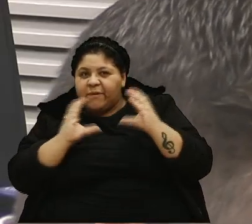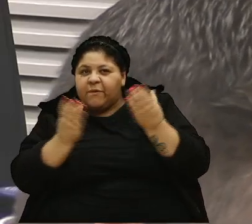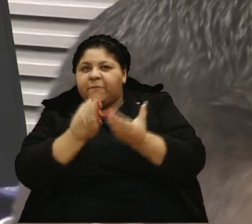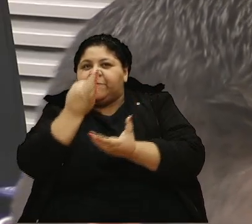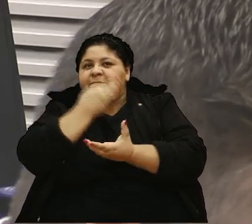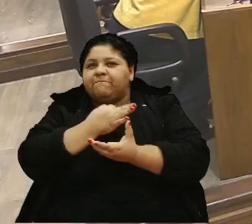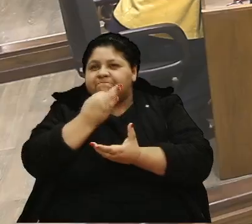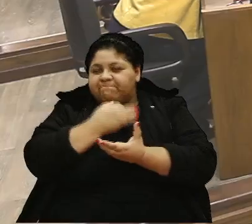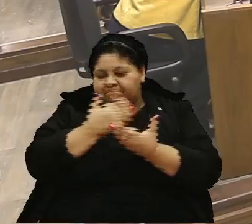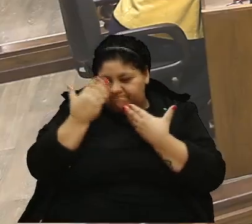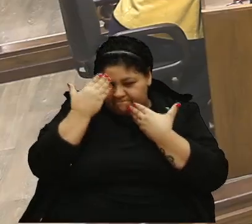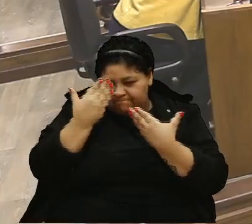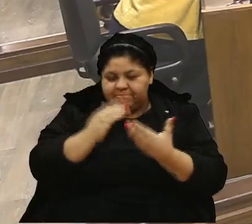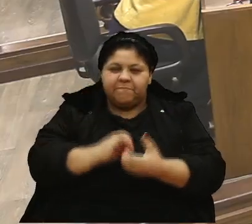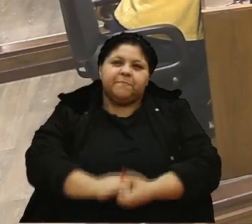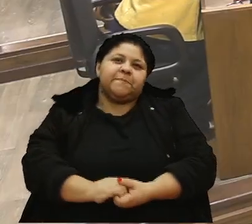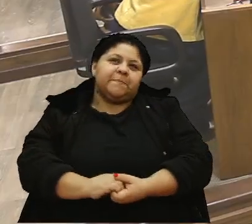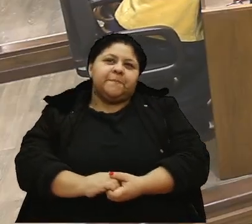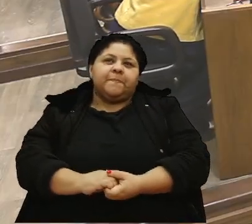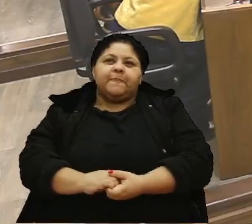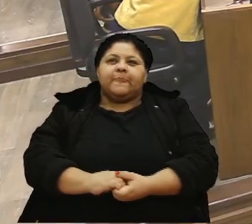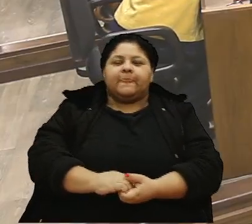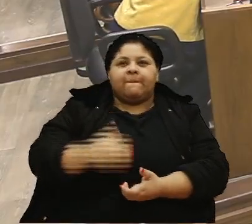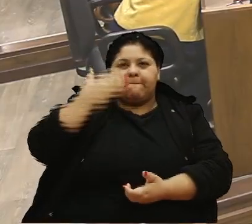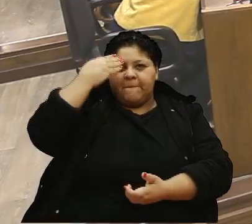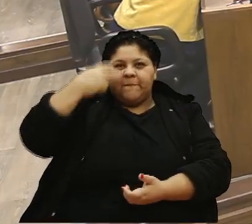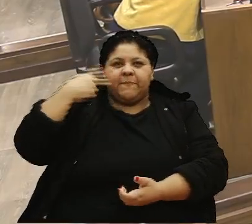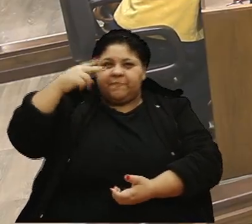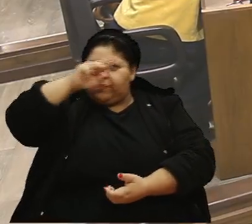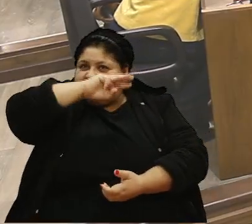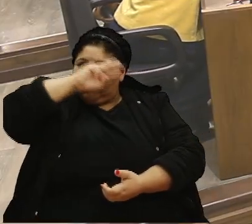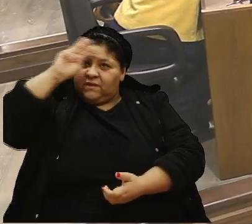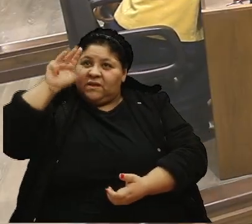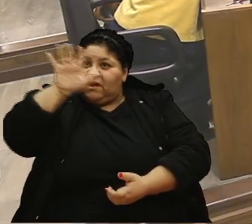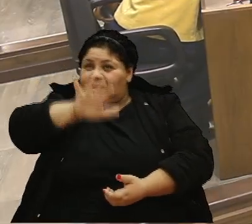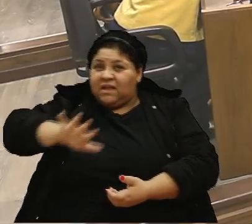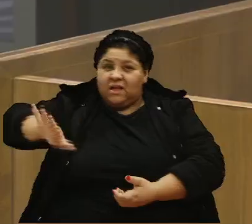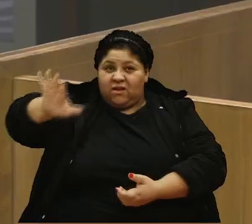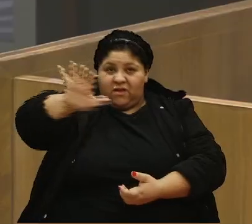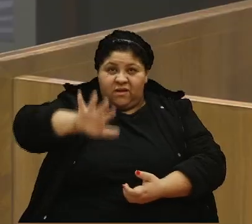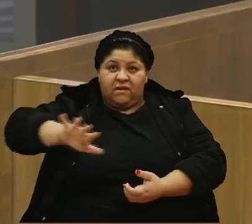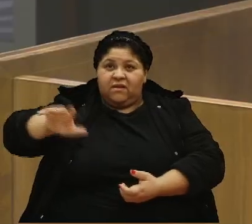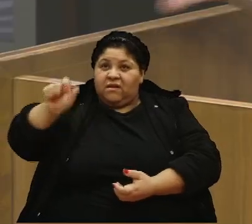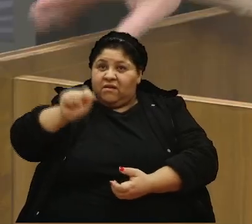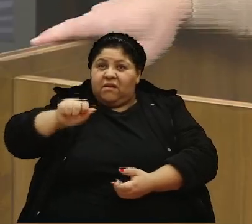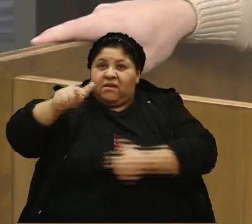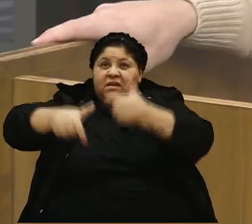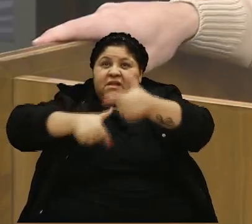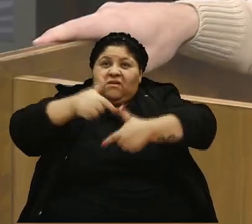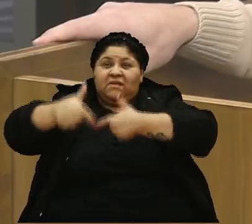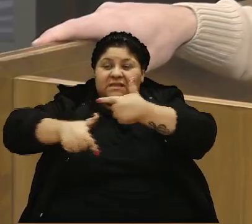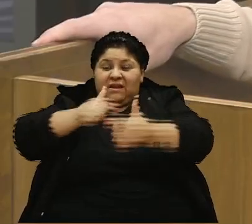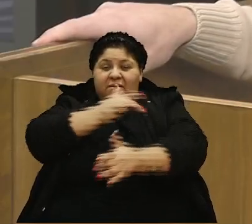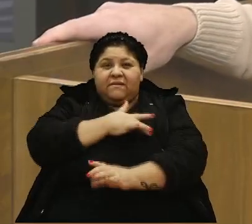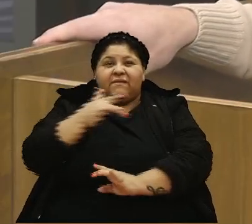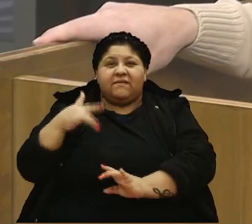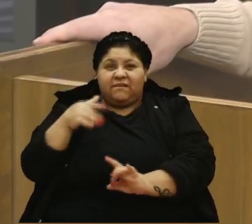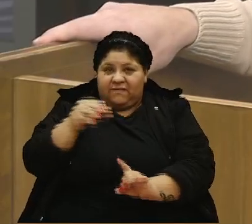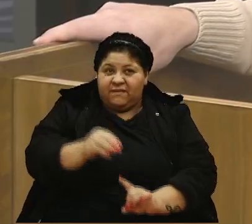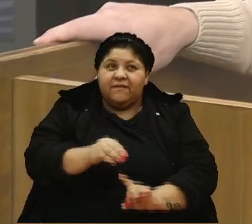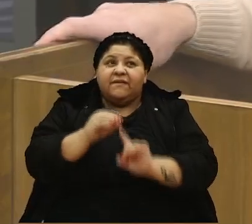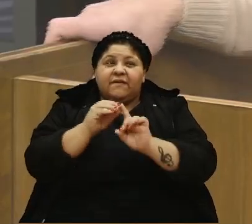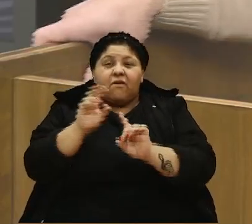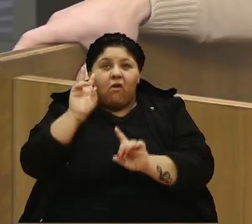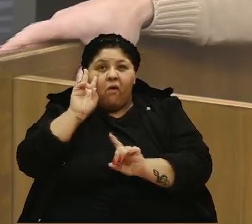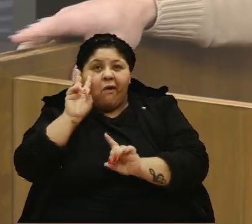caxiense. Obrigado. Obrigado, vereador Juliano Valim, que é da área, né, da assistência, trabalha muito a questão da saúde, né, principalmente